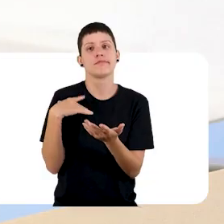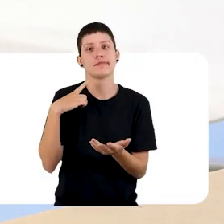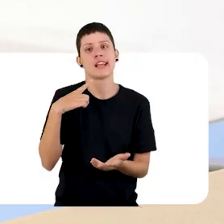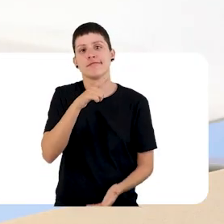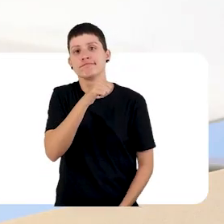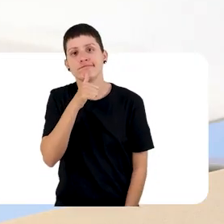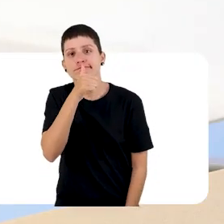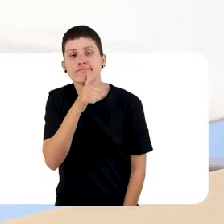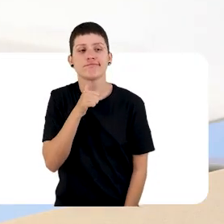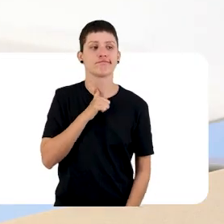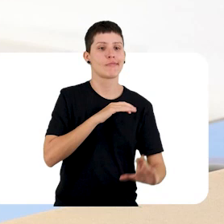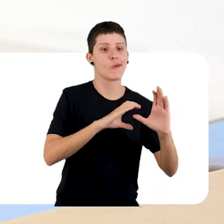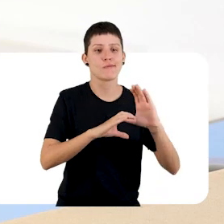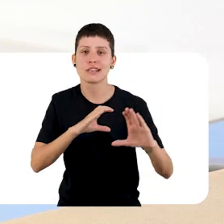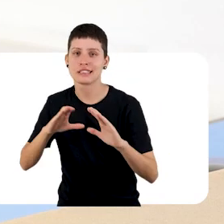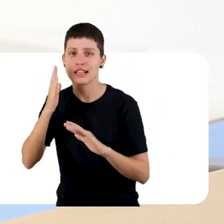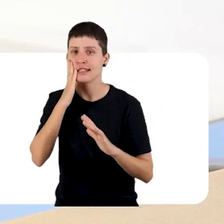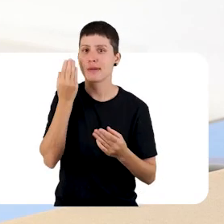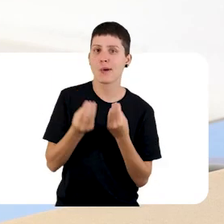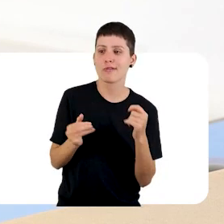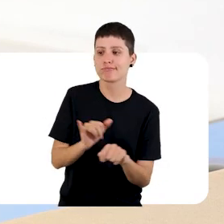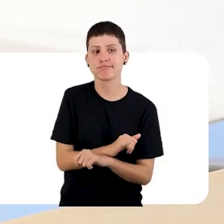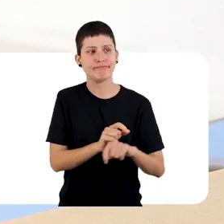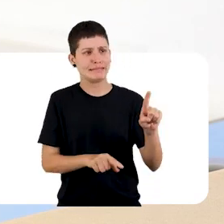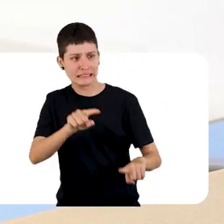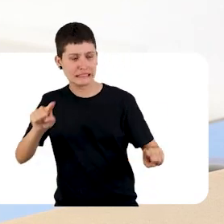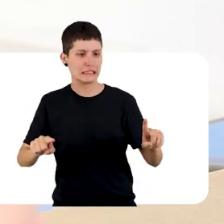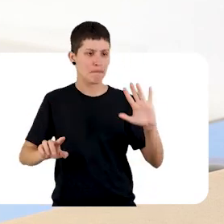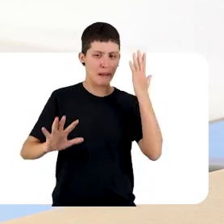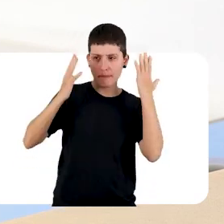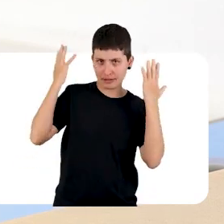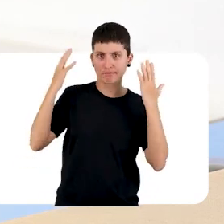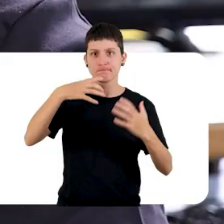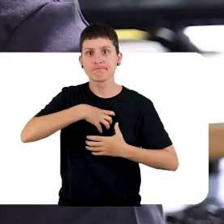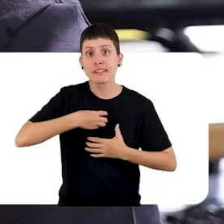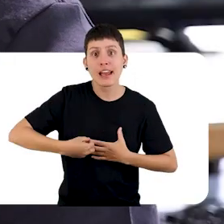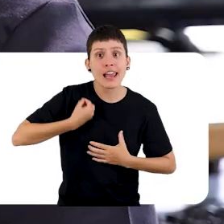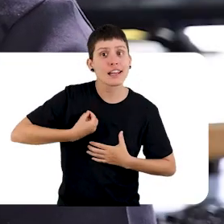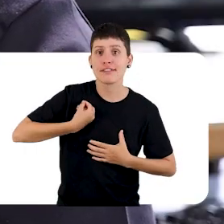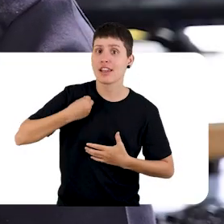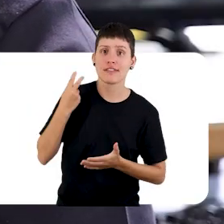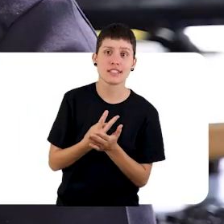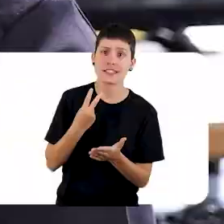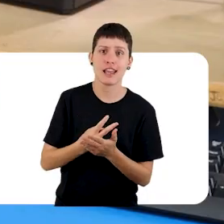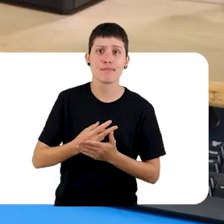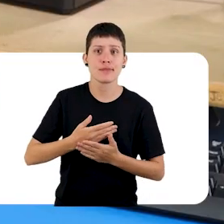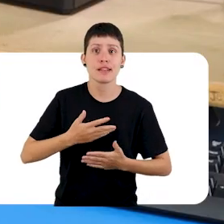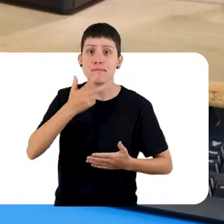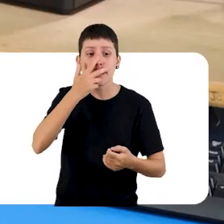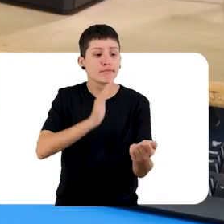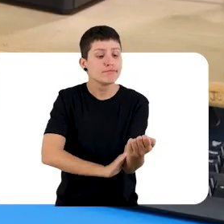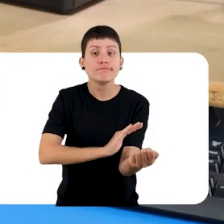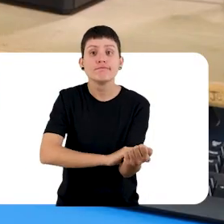né, comunicação, saber lidar com a adversidade. Ele vive, né? Ele vive a adversidade, né, na veia.